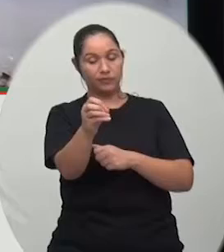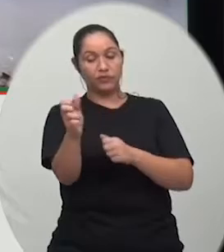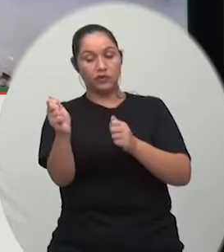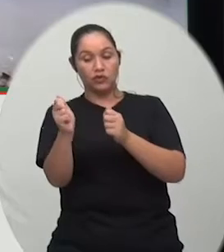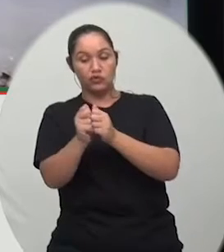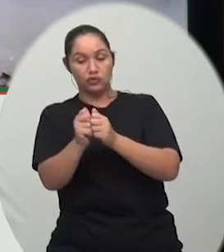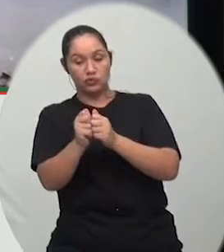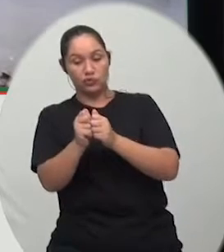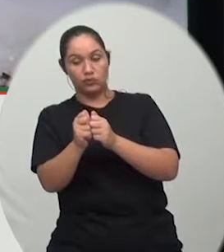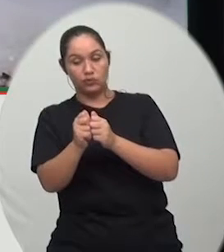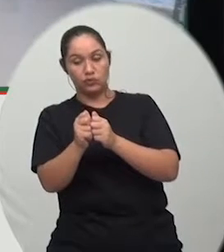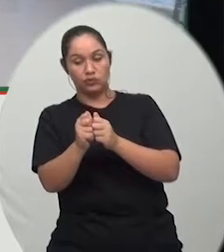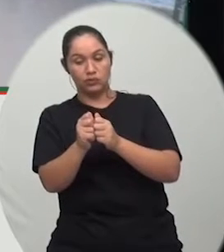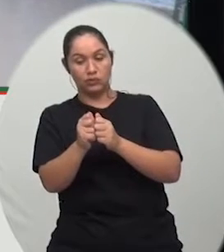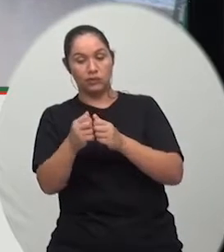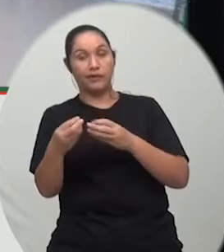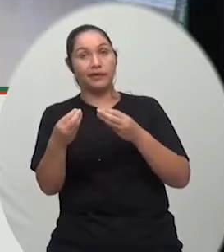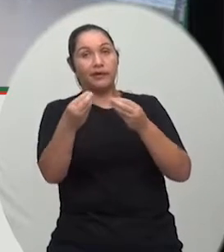solicitando